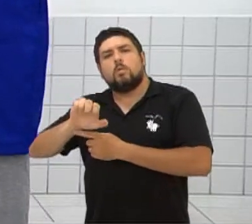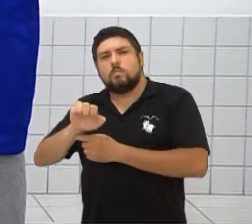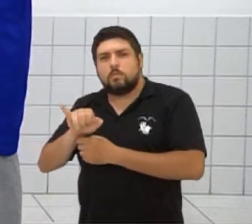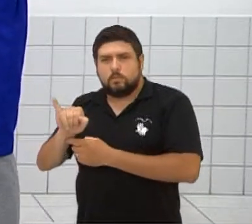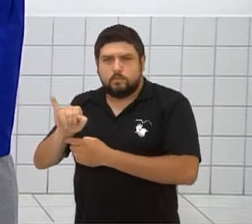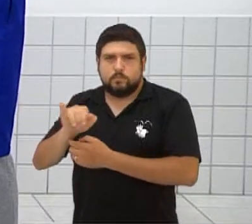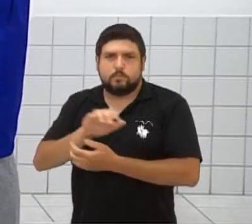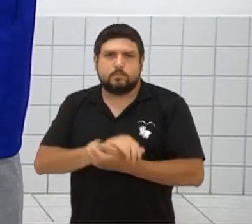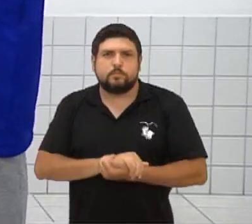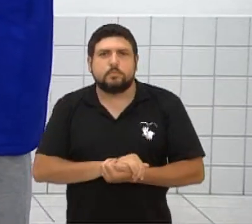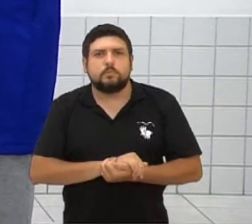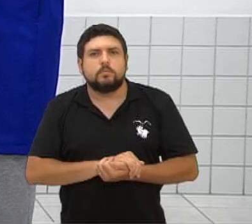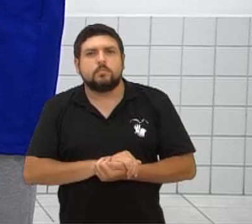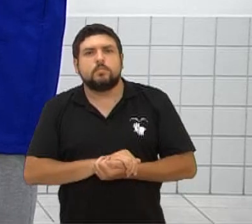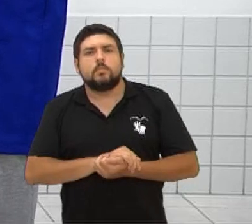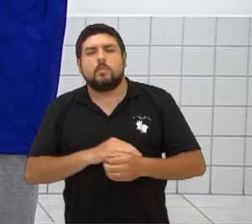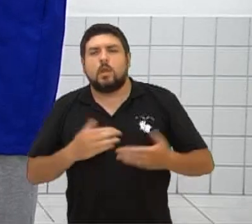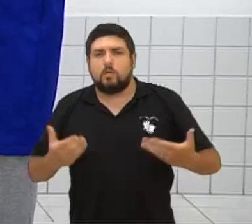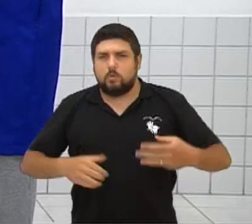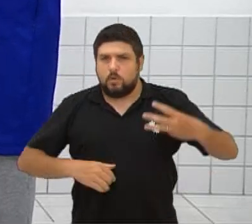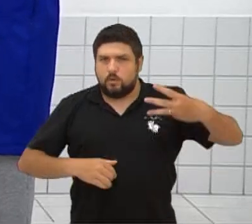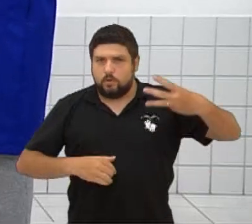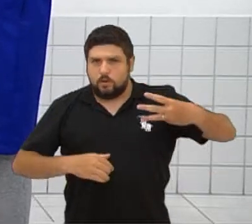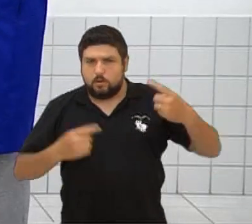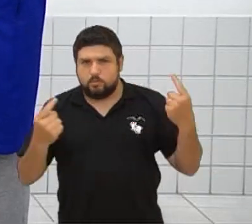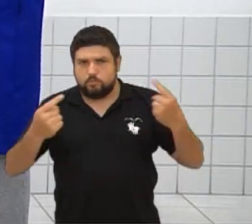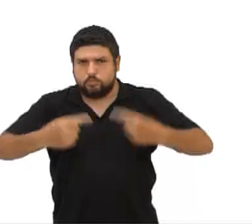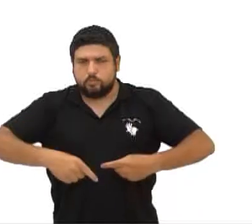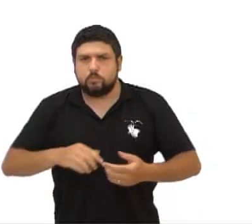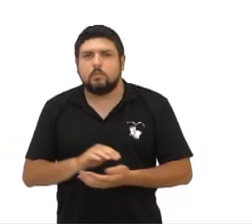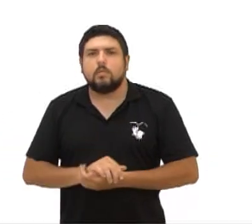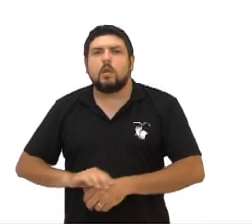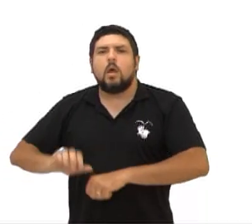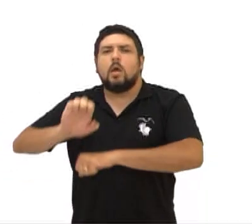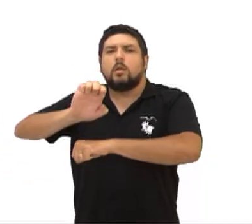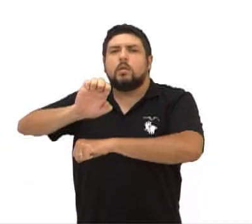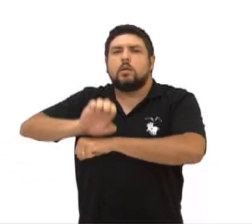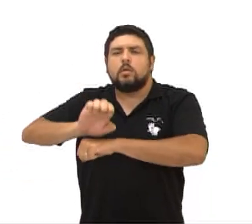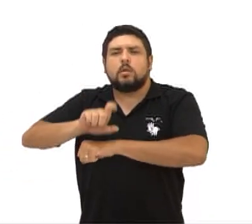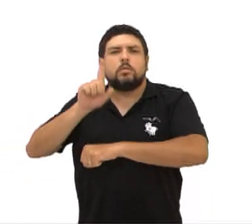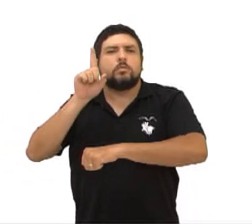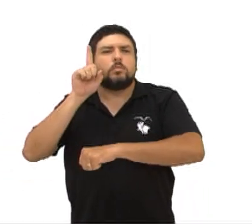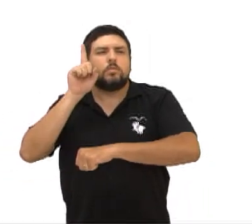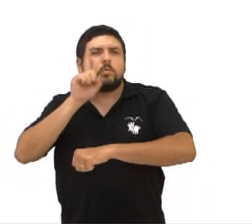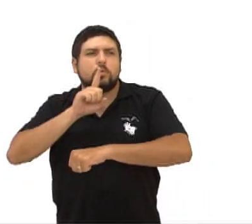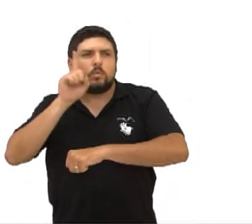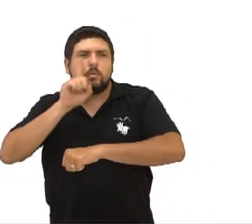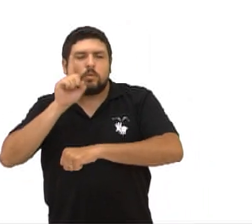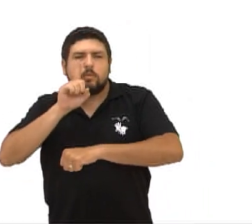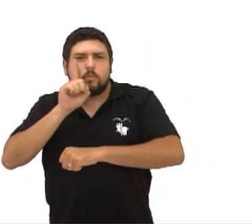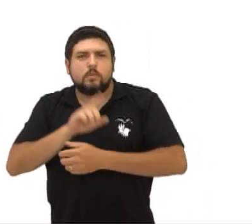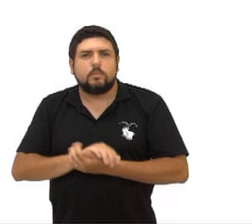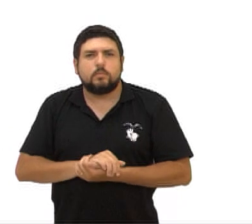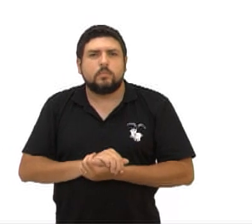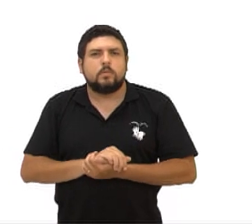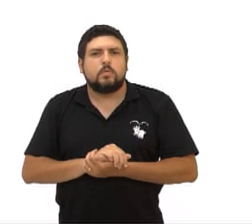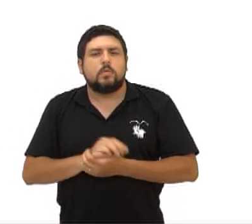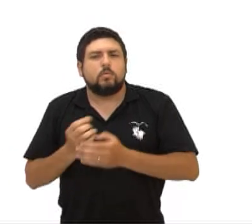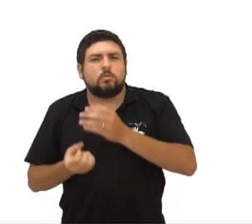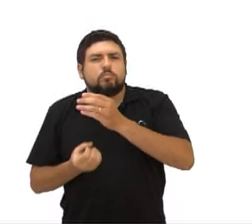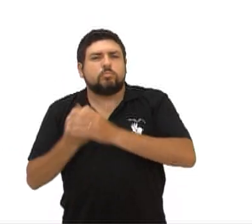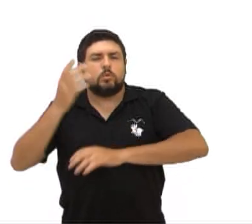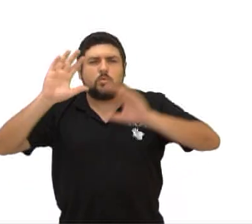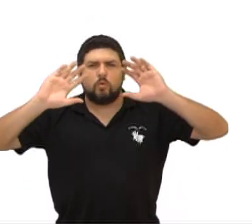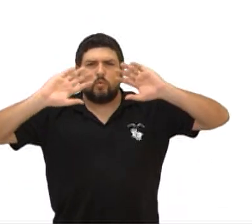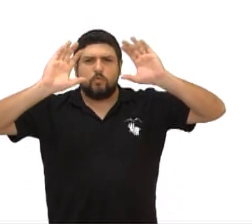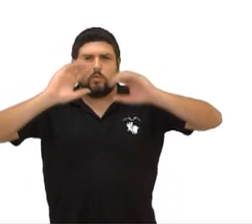vamos para o nosso terceiro quiz. Estado americano onde o voleibol foi criado por William George Morgan. Qual foi o estado?